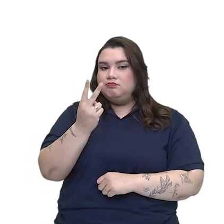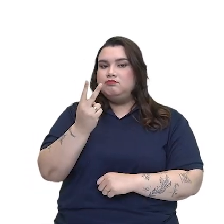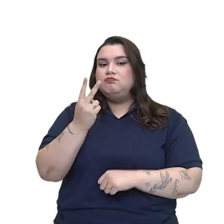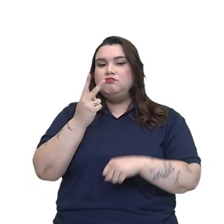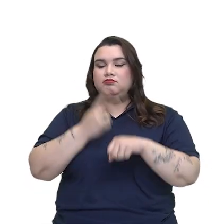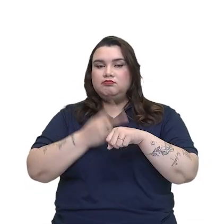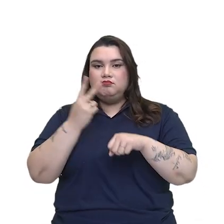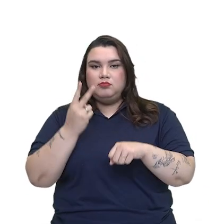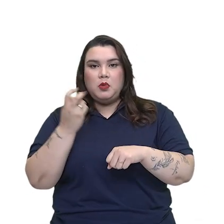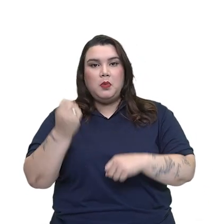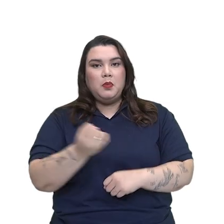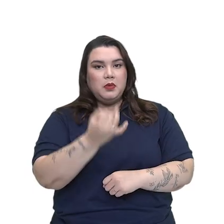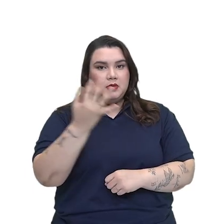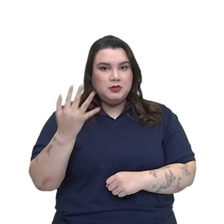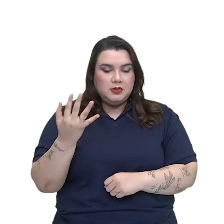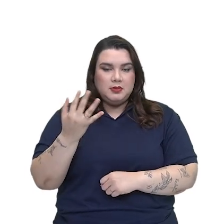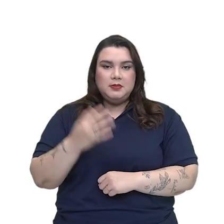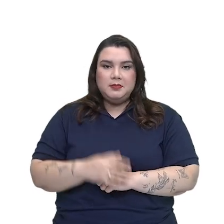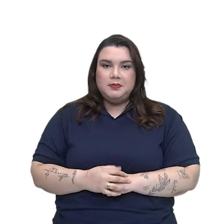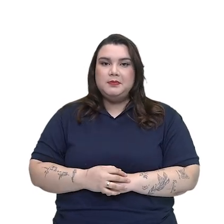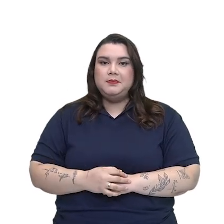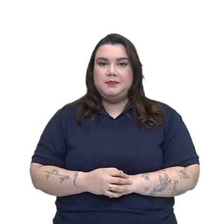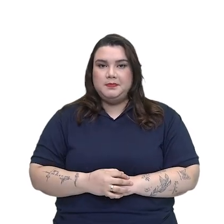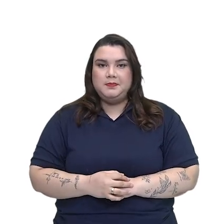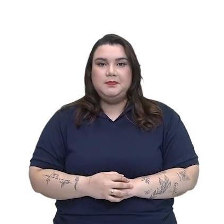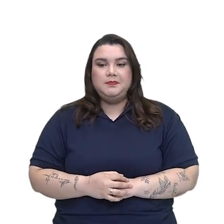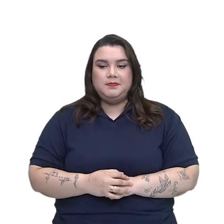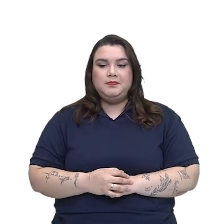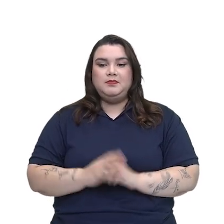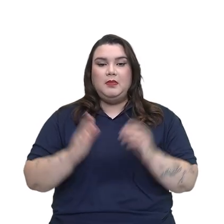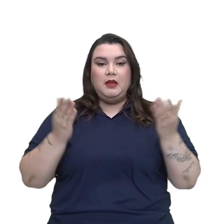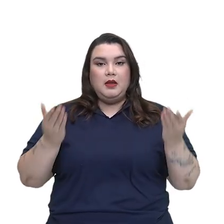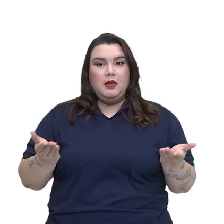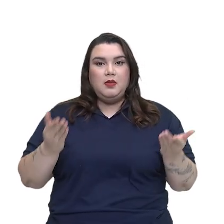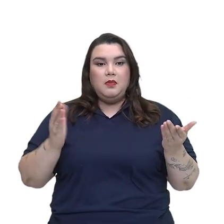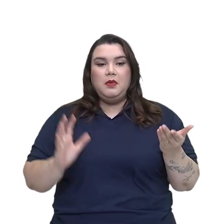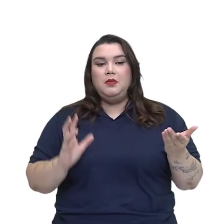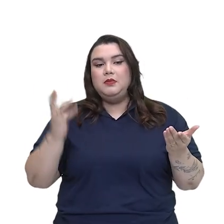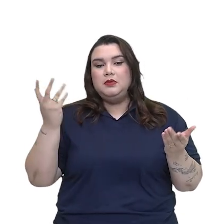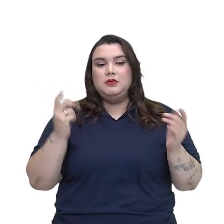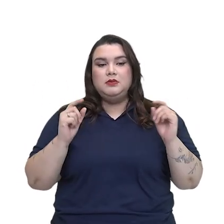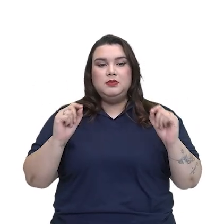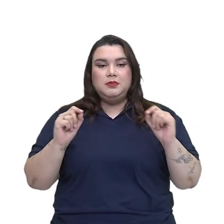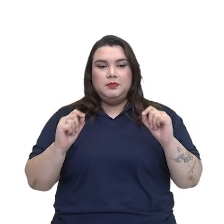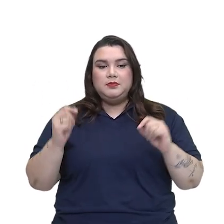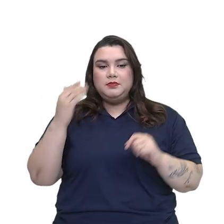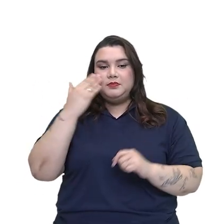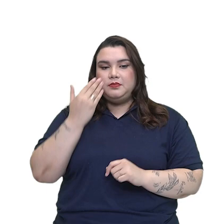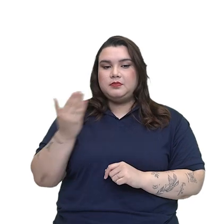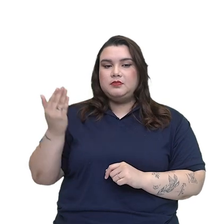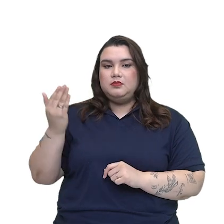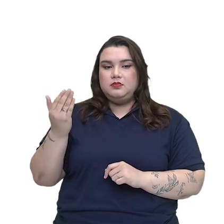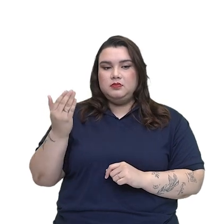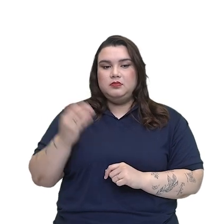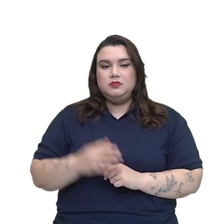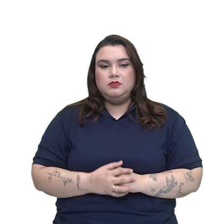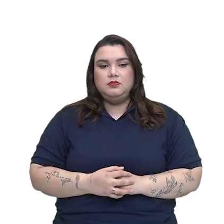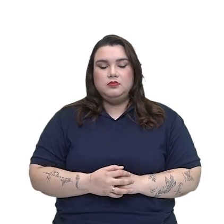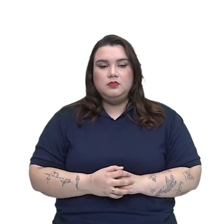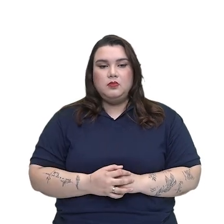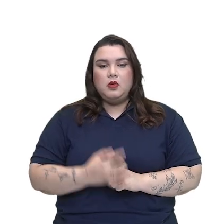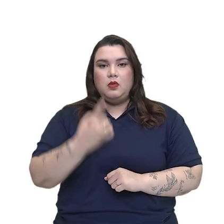minha quantidade. Qual é a minha quantidade? 2, olha. Então, olha, o que, que vai acontecer aqui? Vai acontecer exatamente isso.